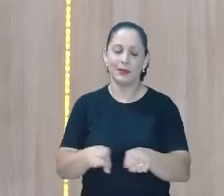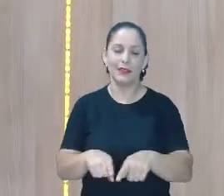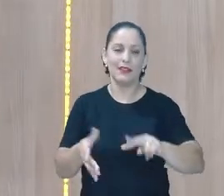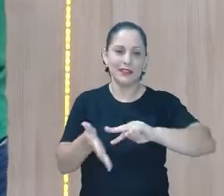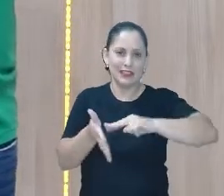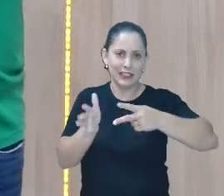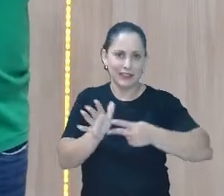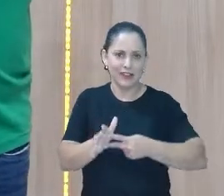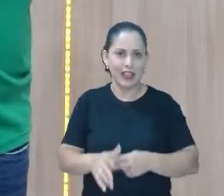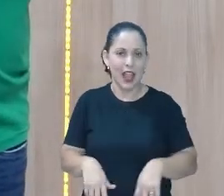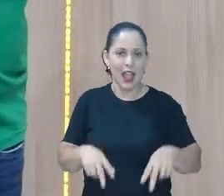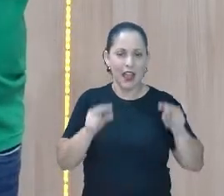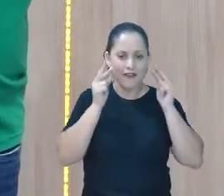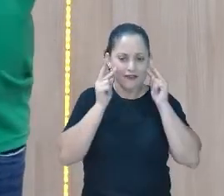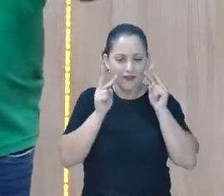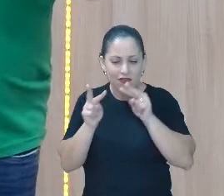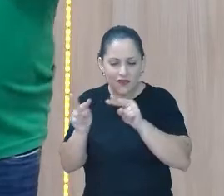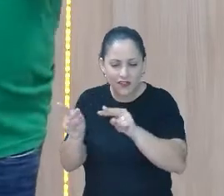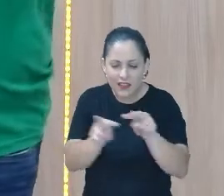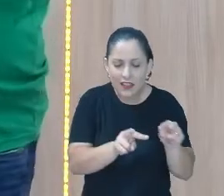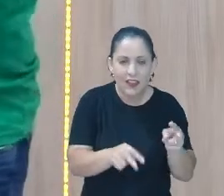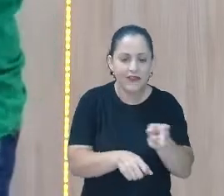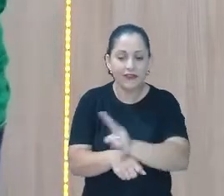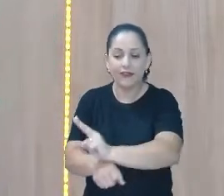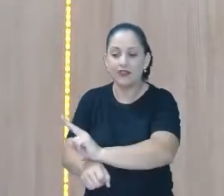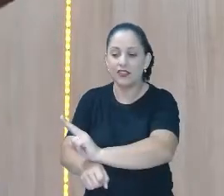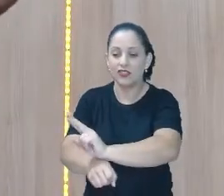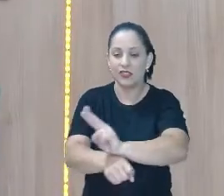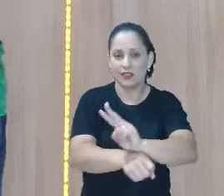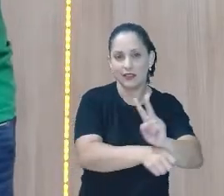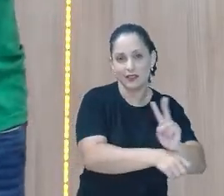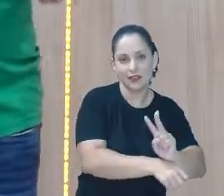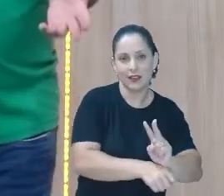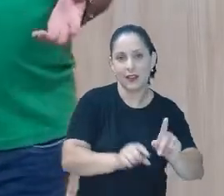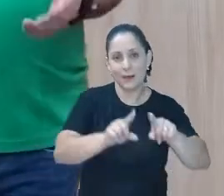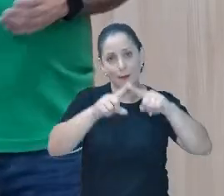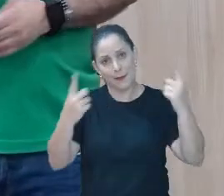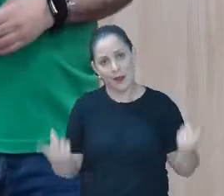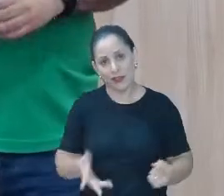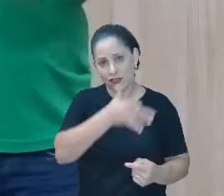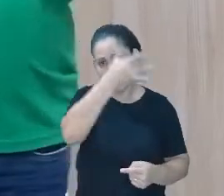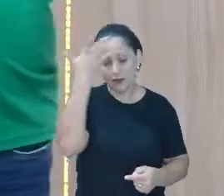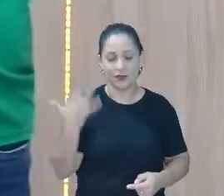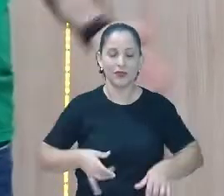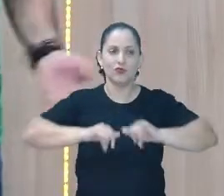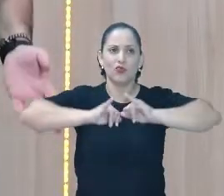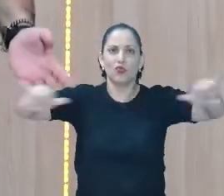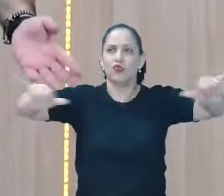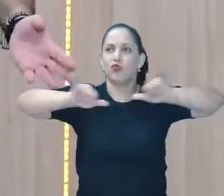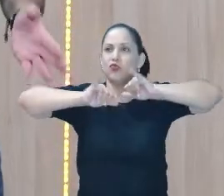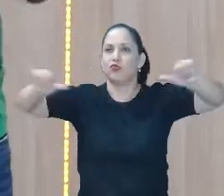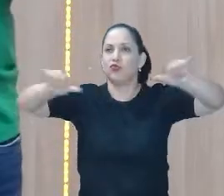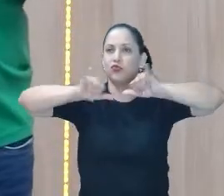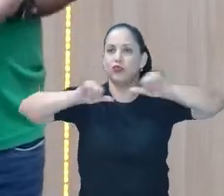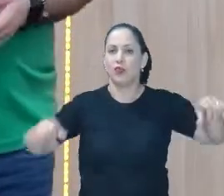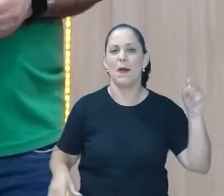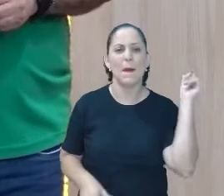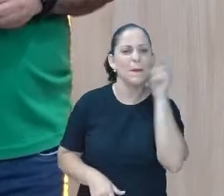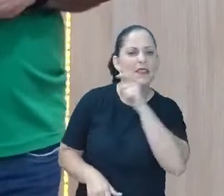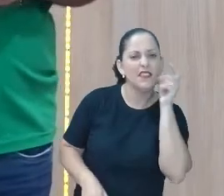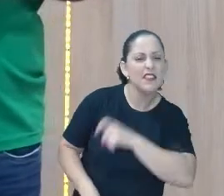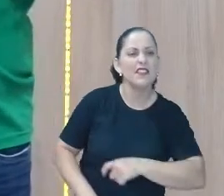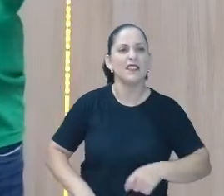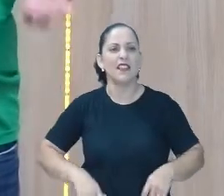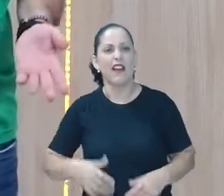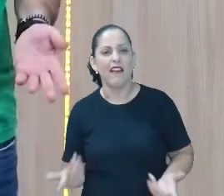de espionagem. Mas aí a turma começa a divulgar essas notícias, né? E daqui a pouco está todo mundo caindo aí,